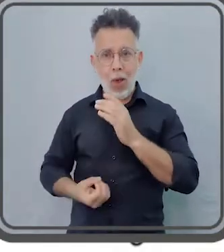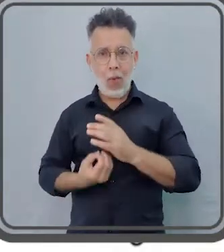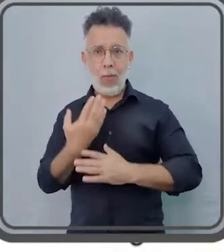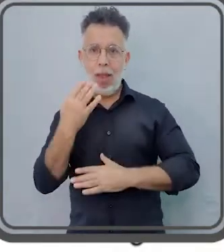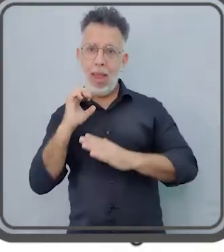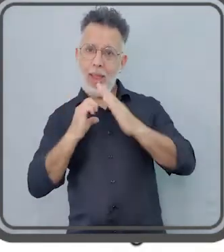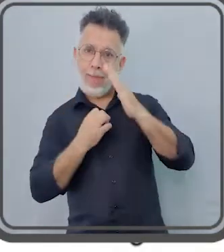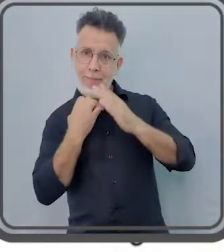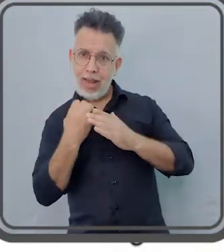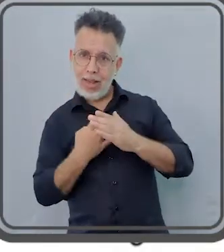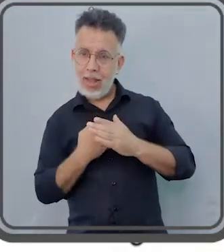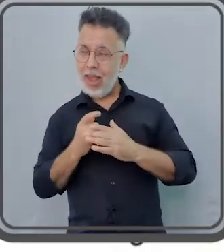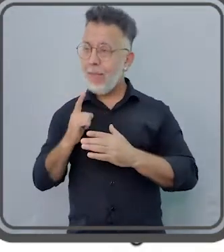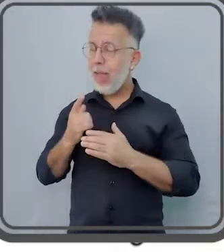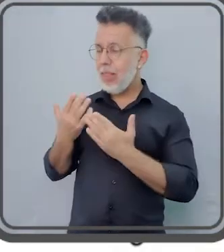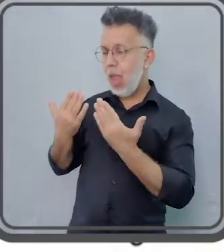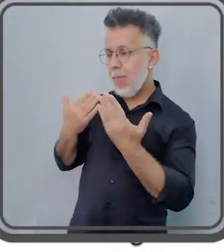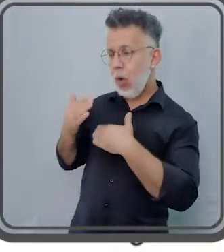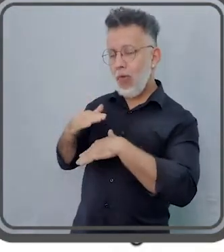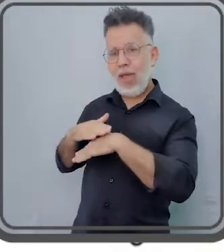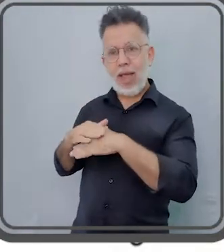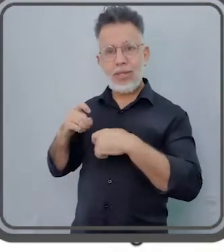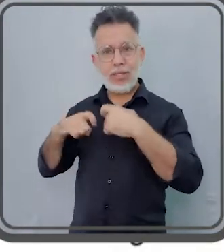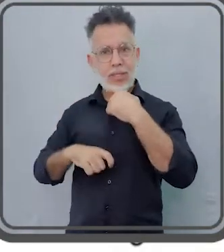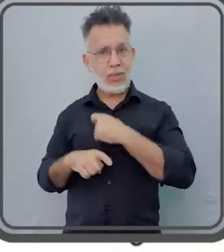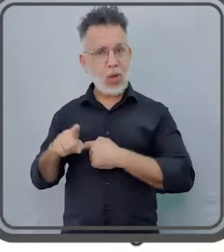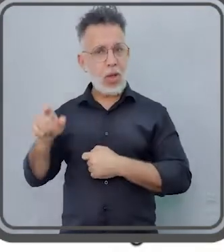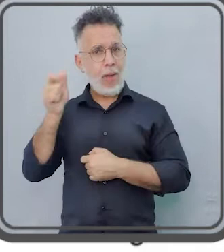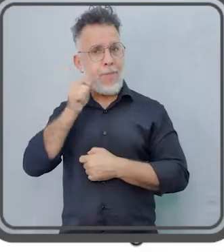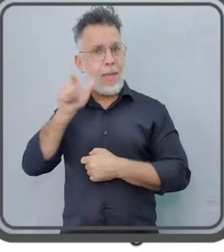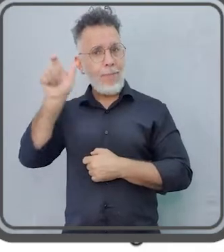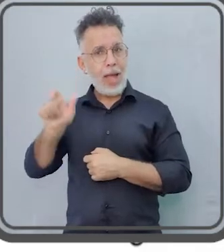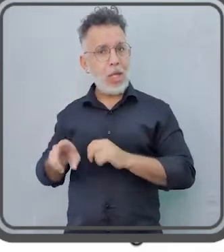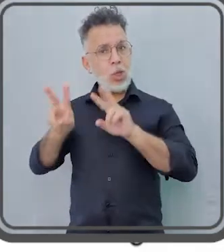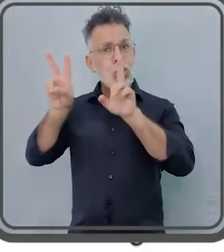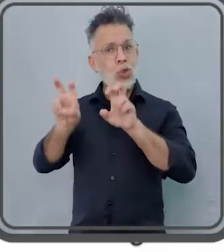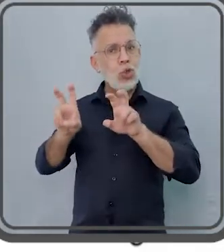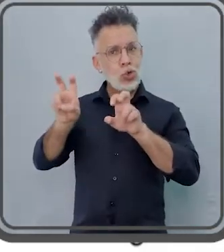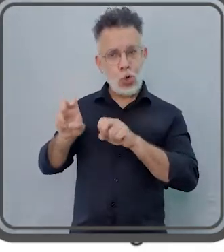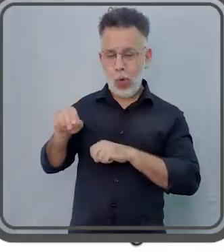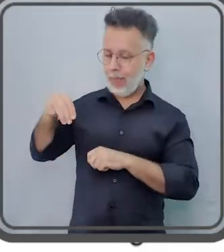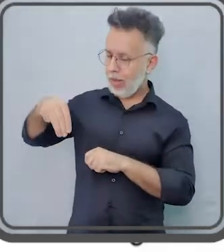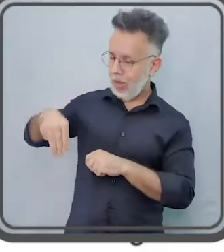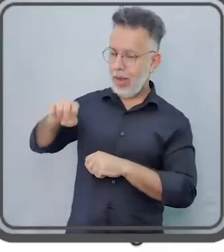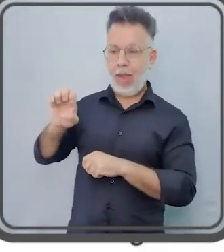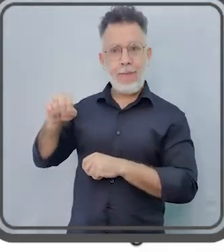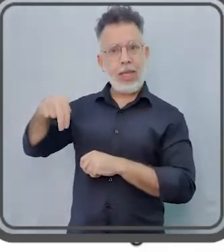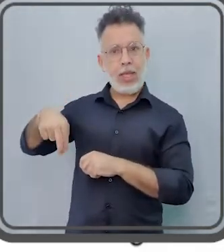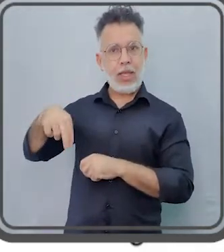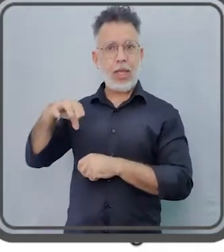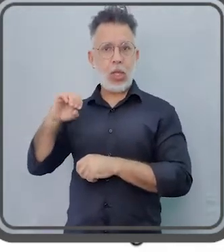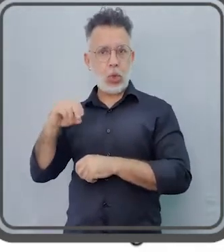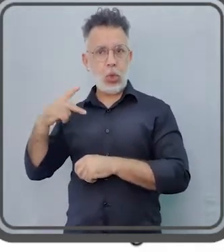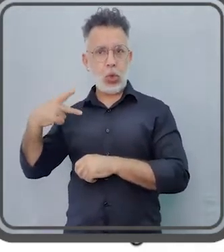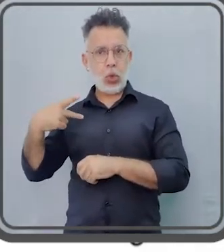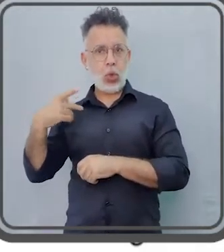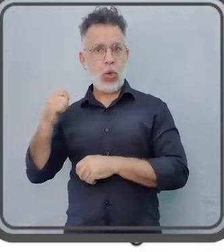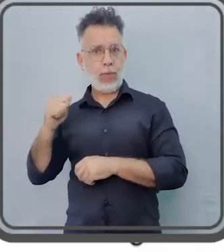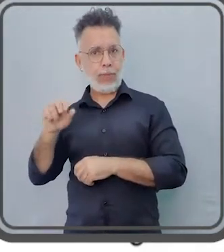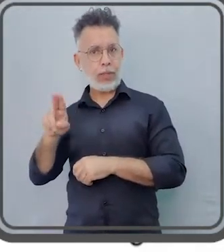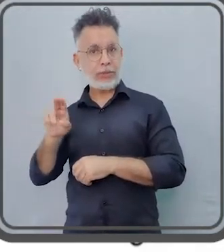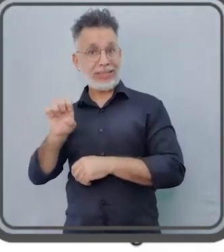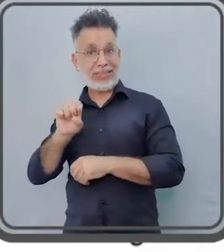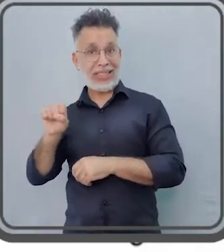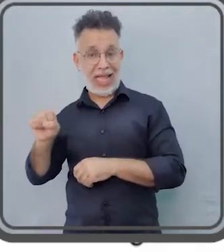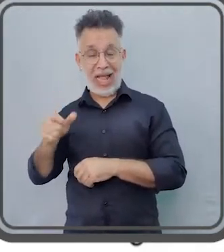sobre sexualidade com minha mãe, sobre menopausa. Mulheres são mais da metade da população brasileira, nós somos uma população que envelhece, então imagina